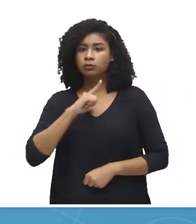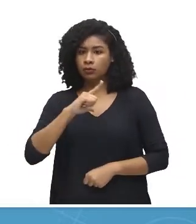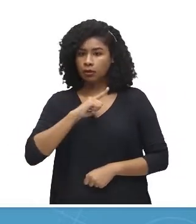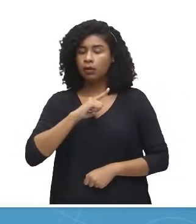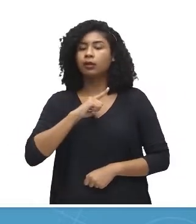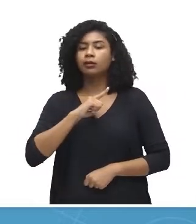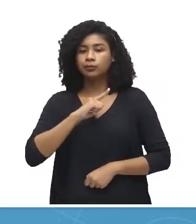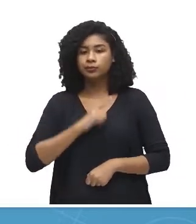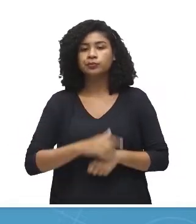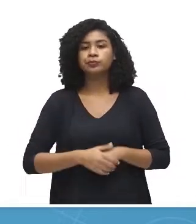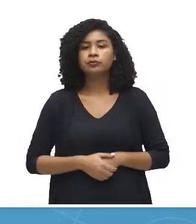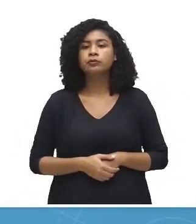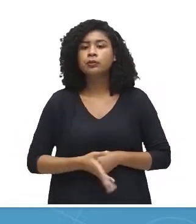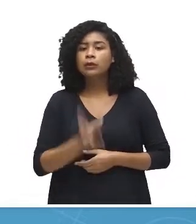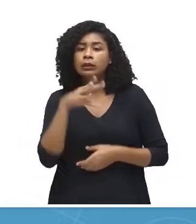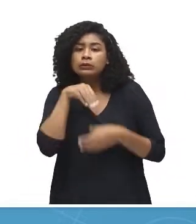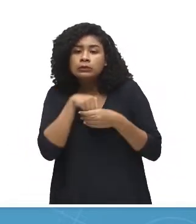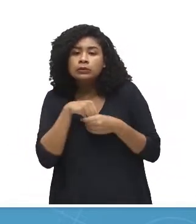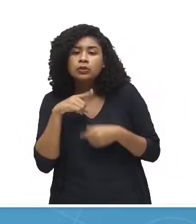tem